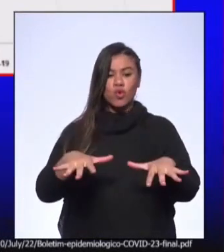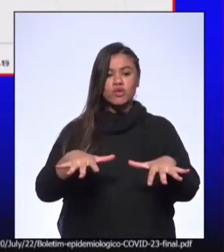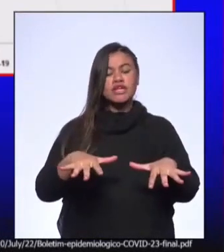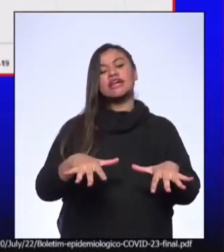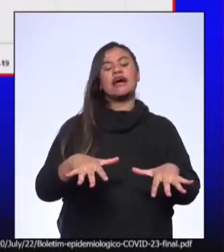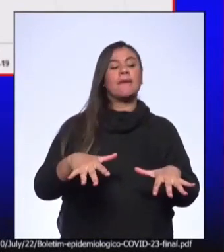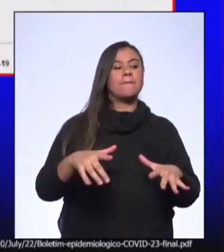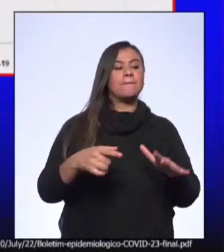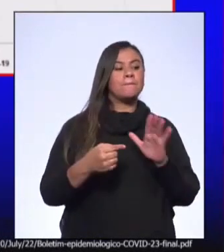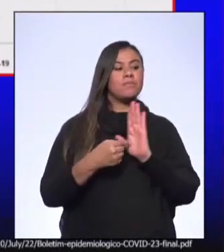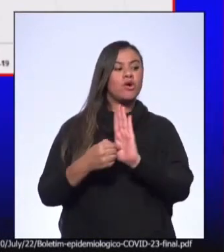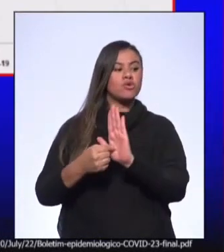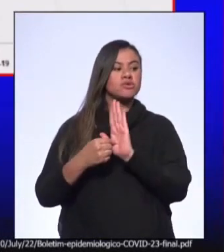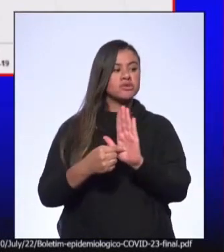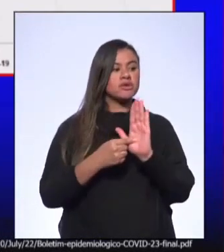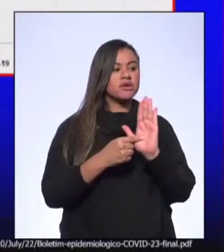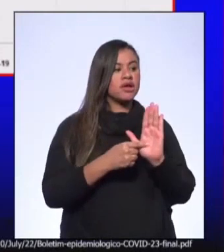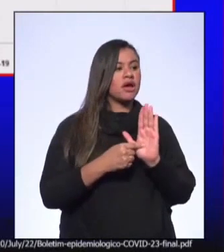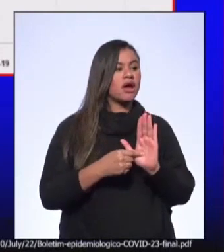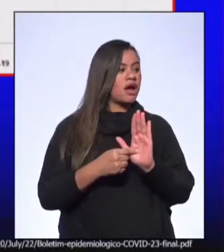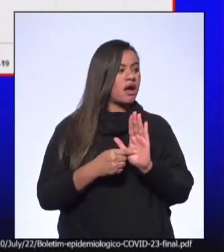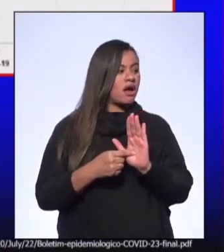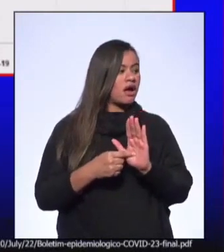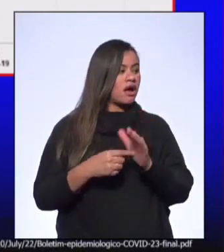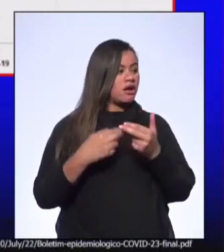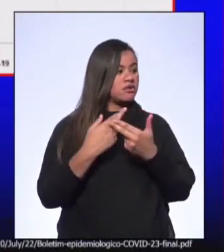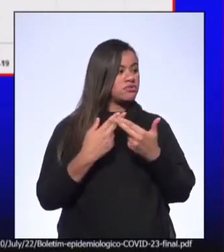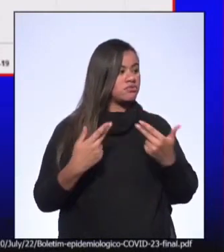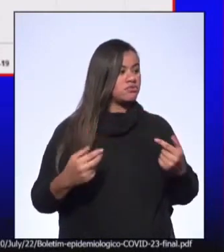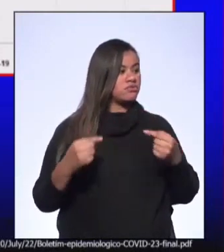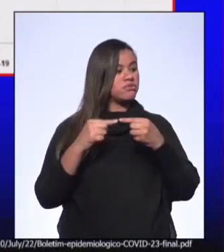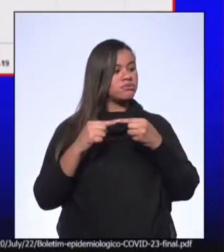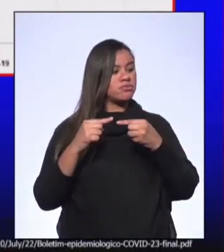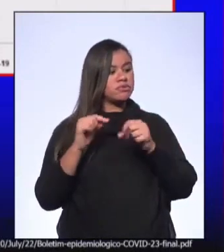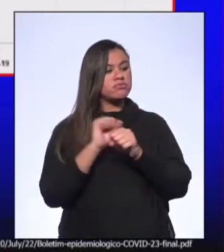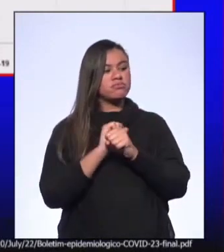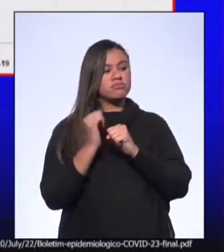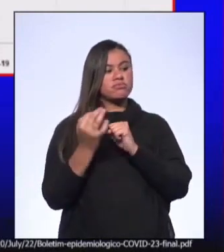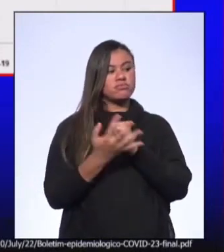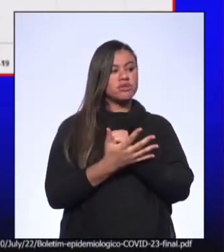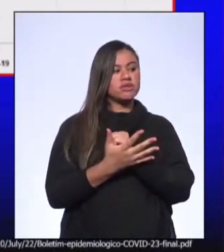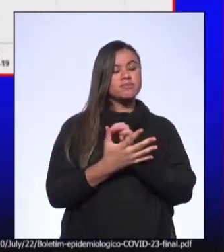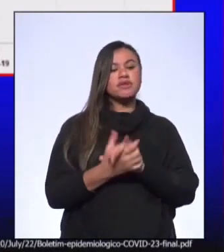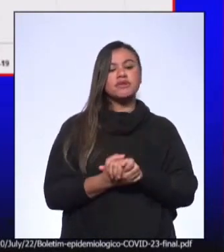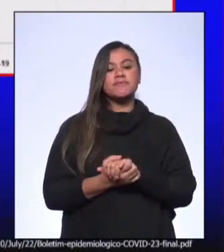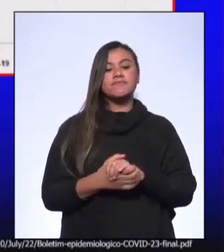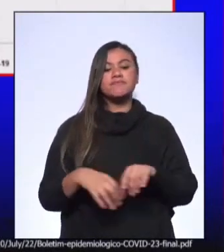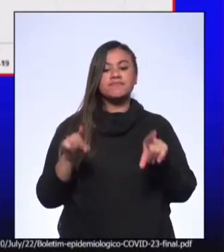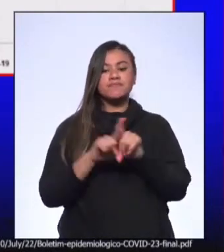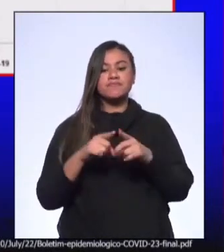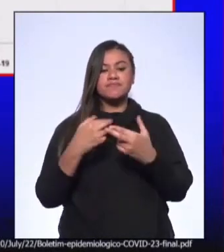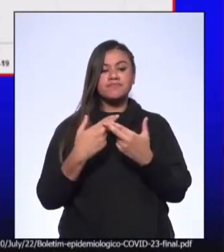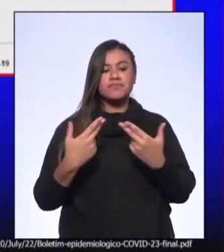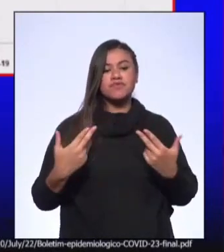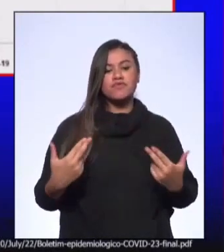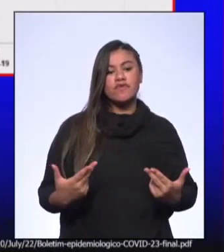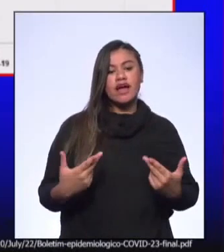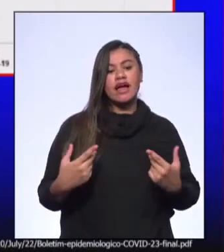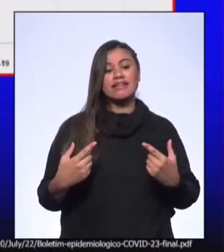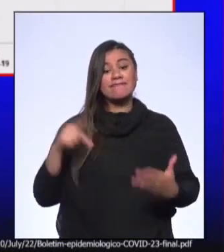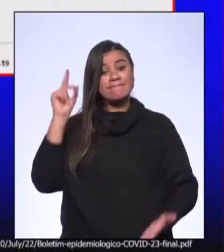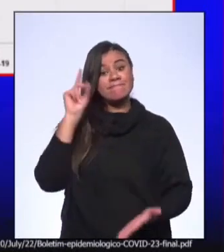um retrato da epidemiologia e principalmente do que nós já temos de consistente em relação